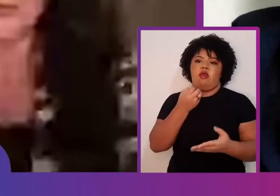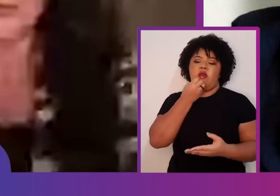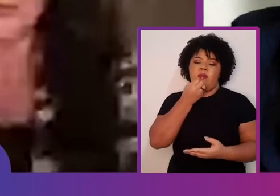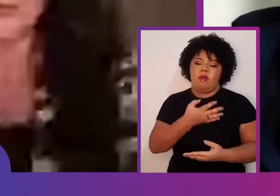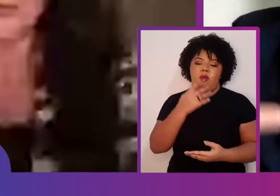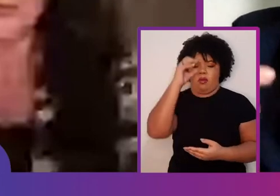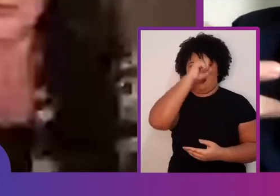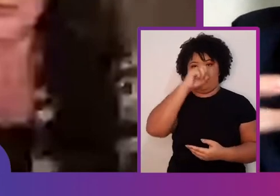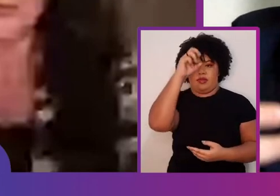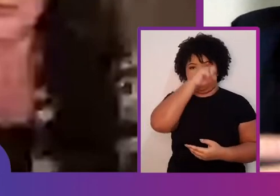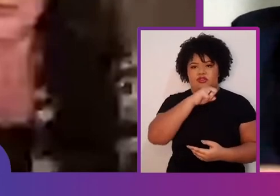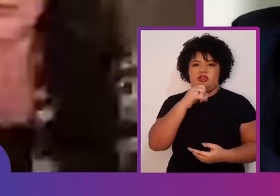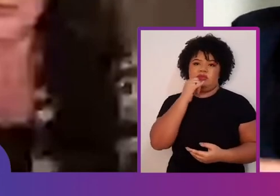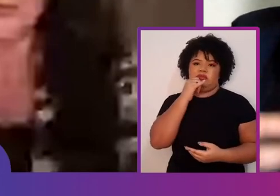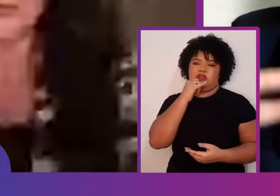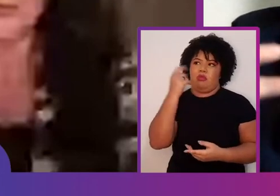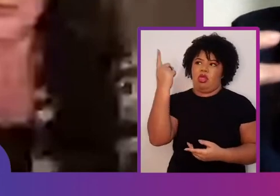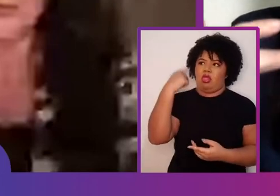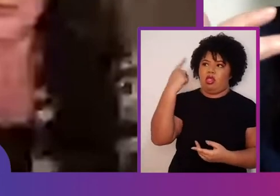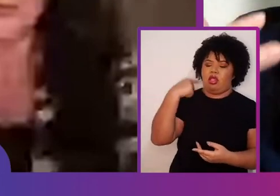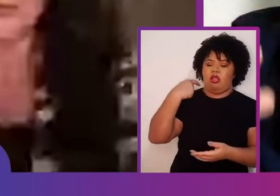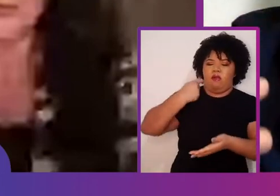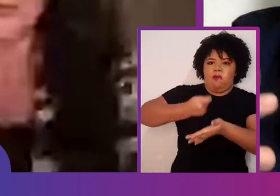pressão, exigência,